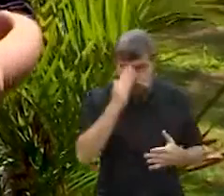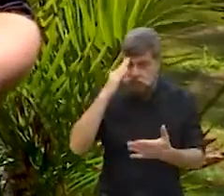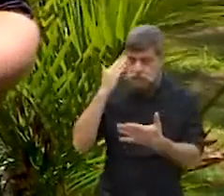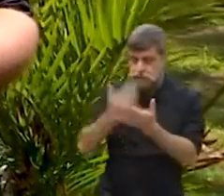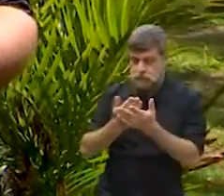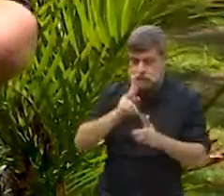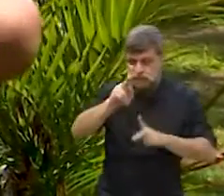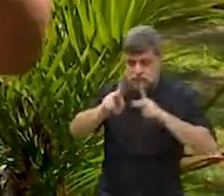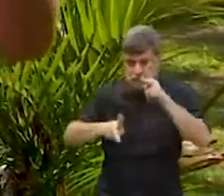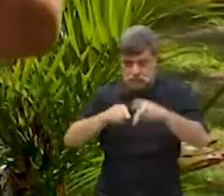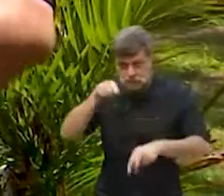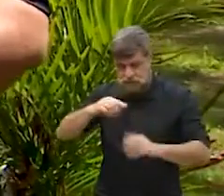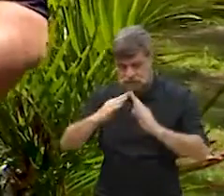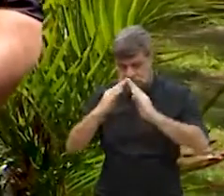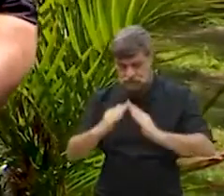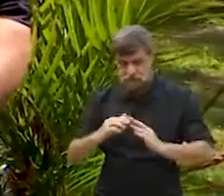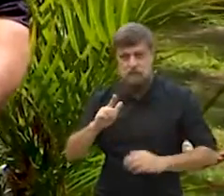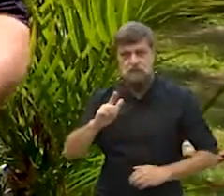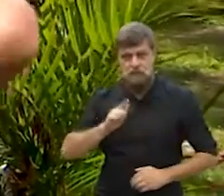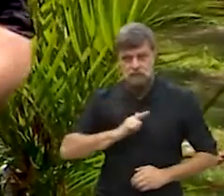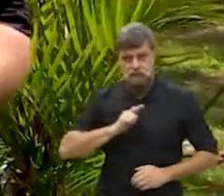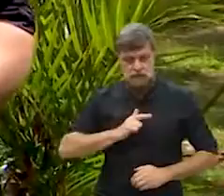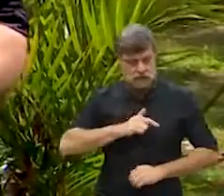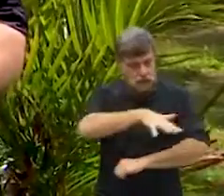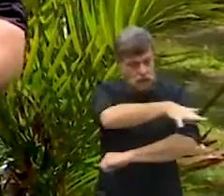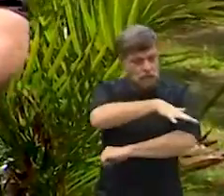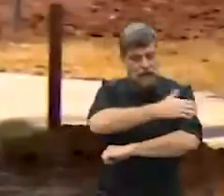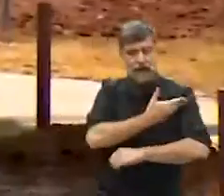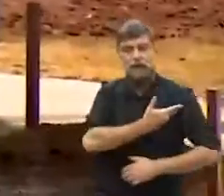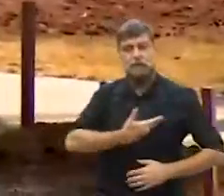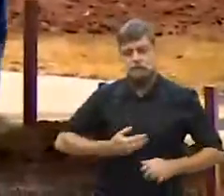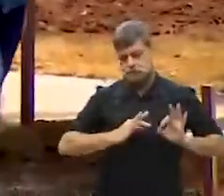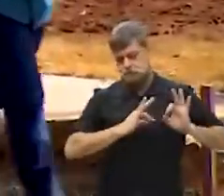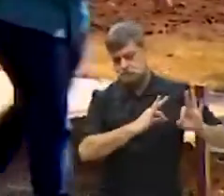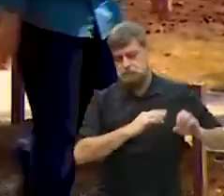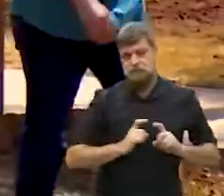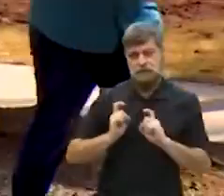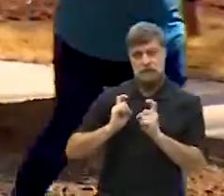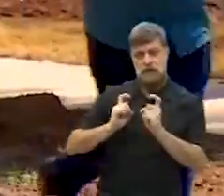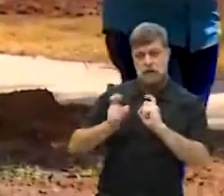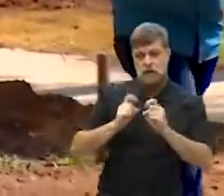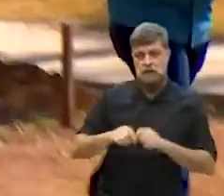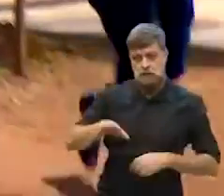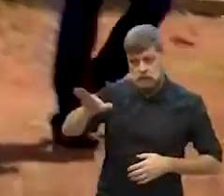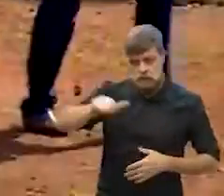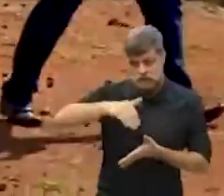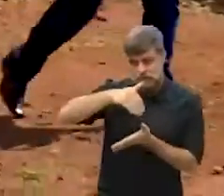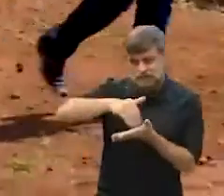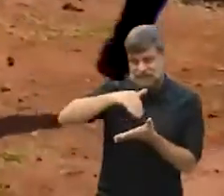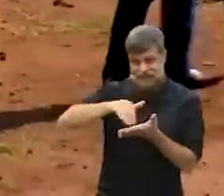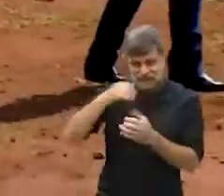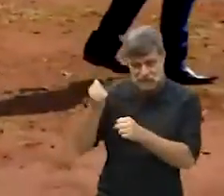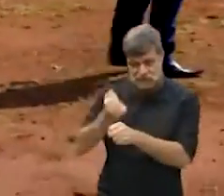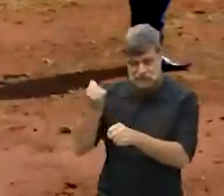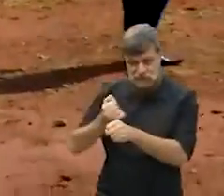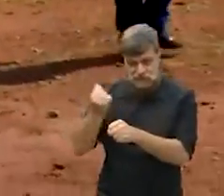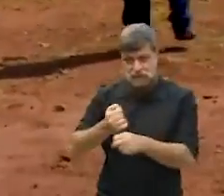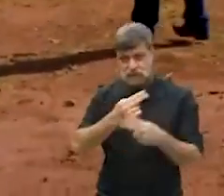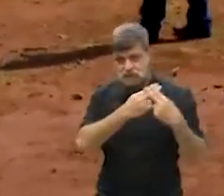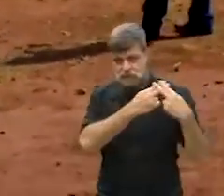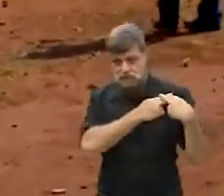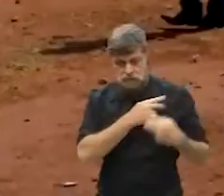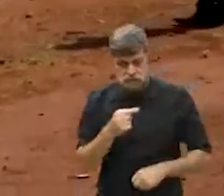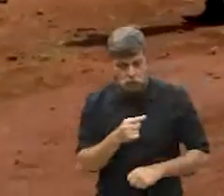que os moradores desta região agora terão aí mais um equipamento público. O vereador fez reuniões com o secretário de Serviços